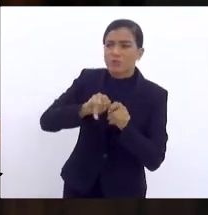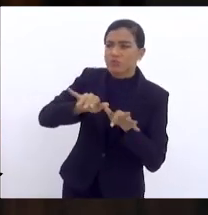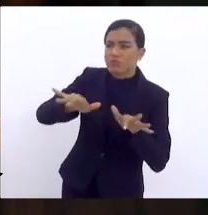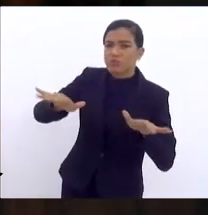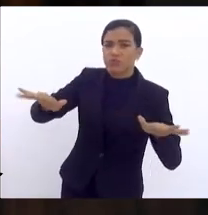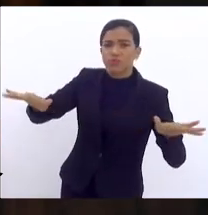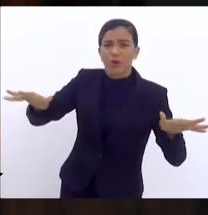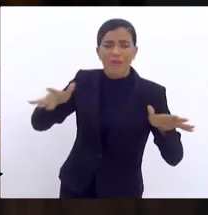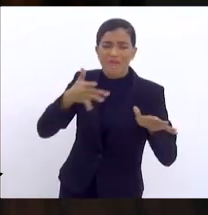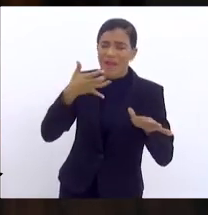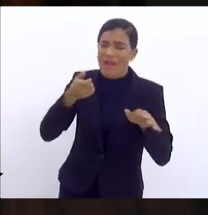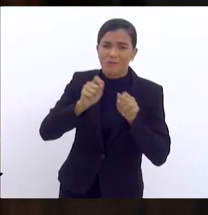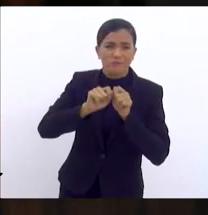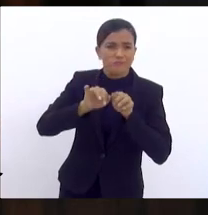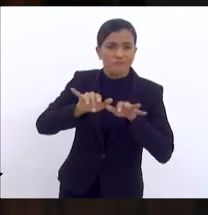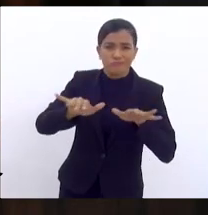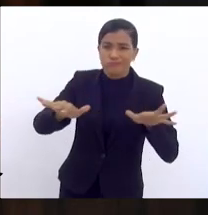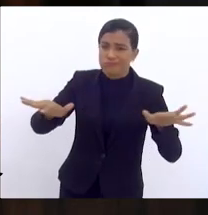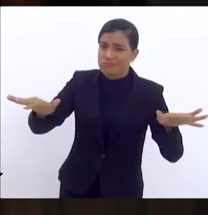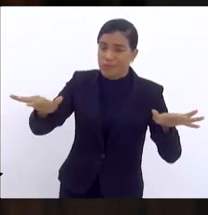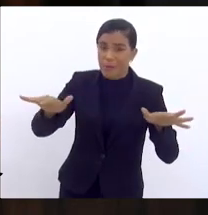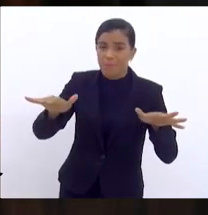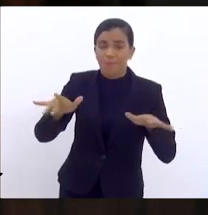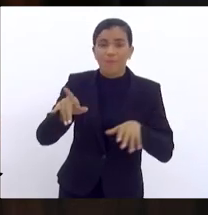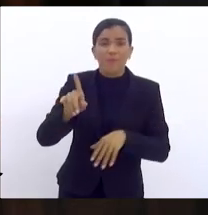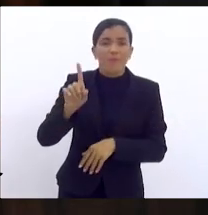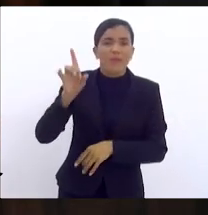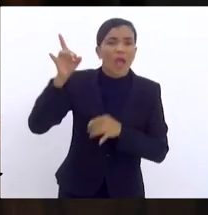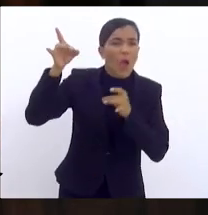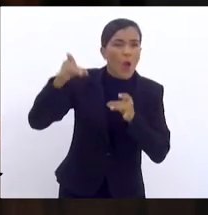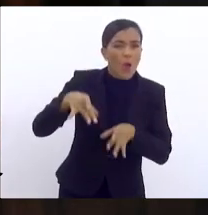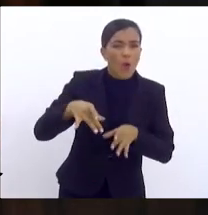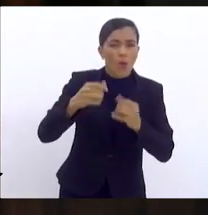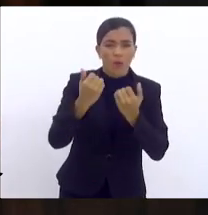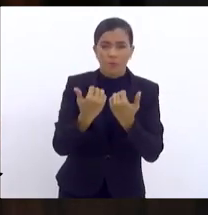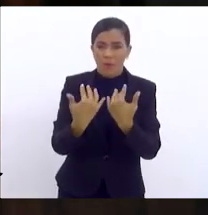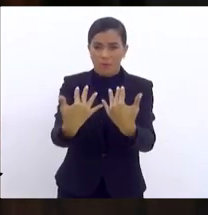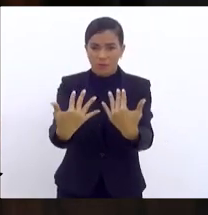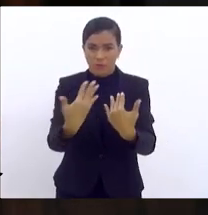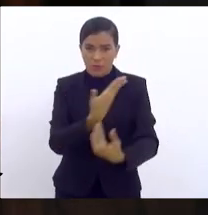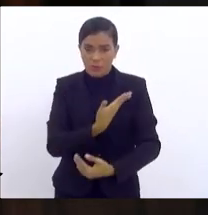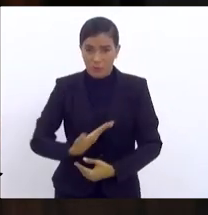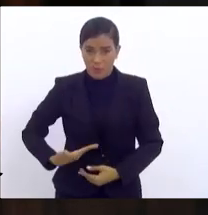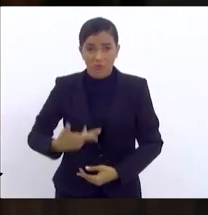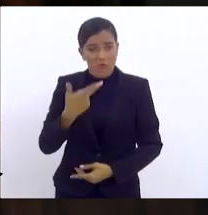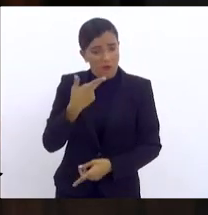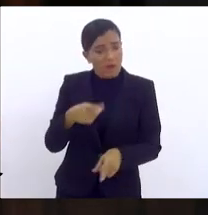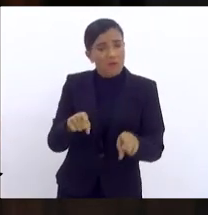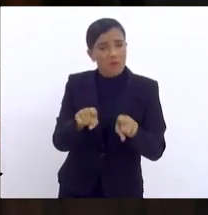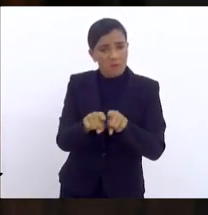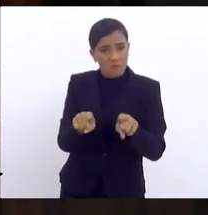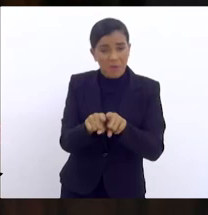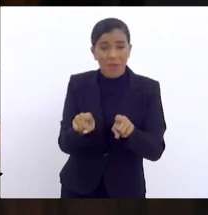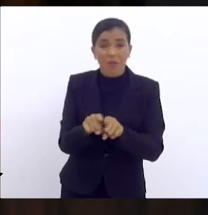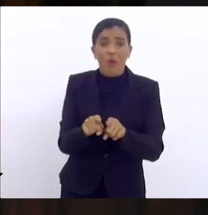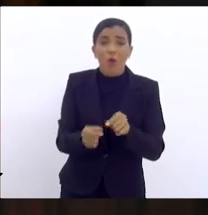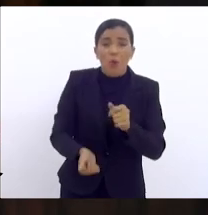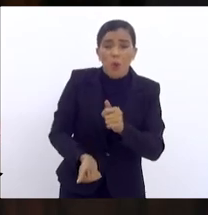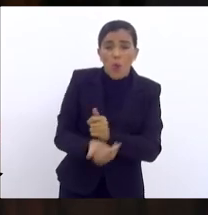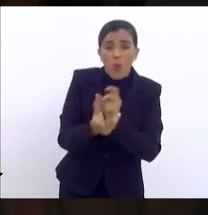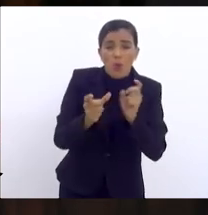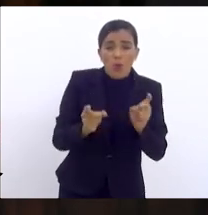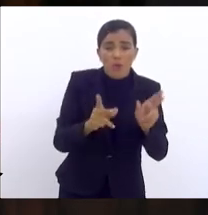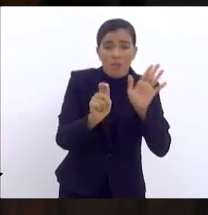facilmente Coado e até mesmo na última audiência como Marcelo já chamou atenção foi dito isso o tráfico de